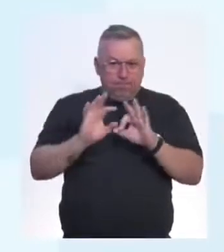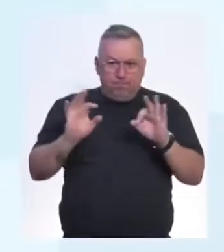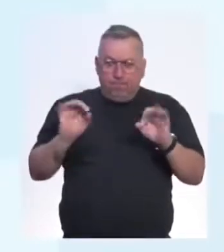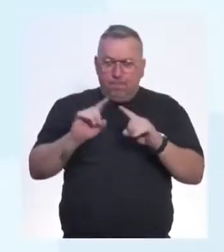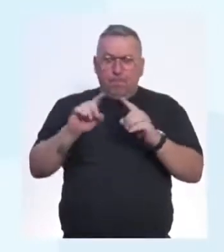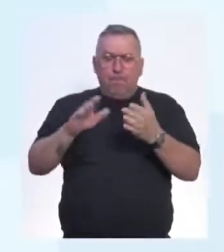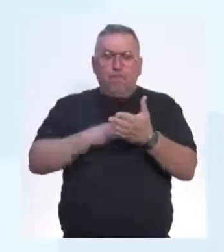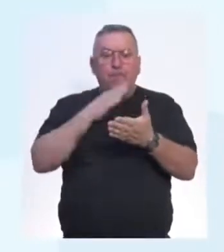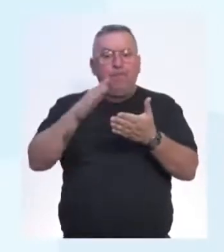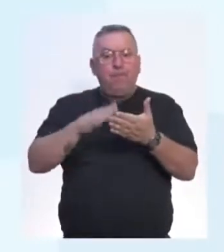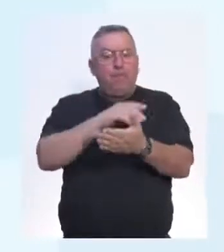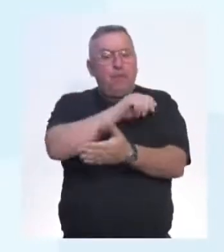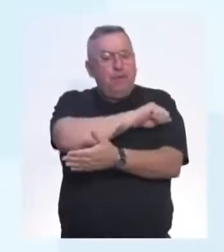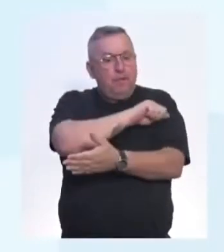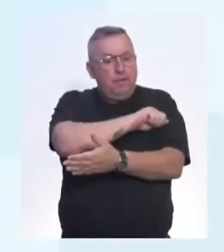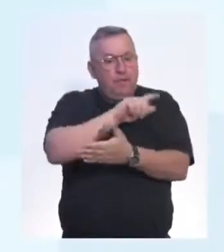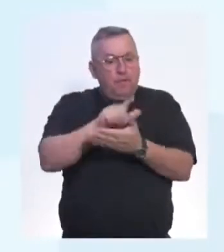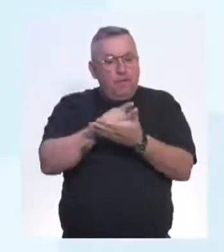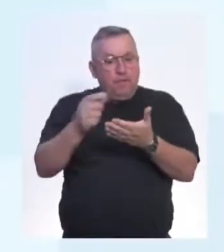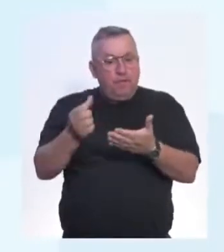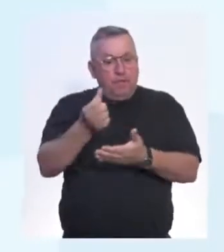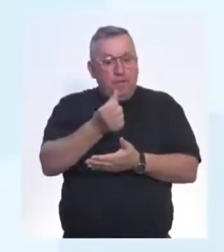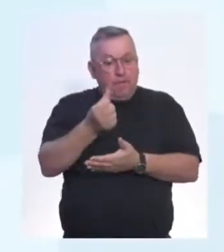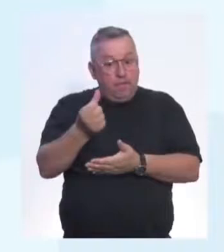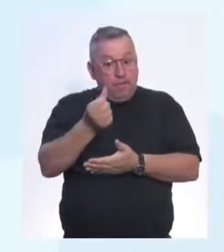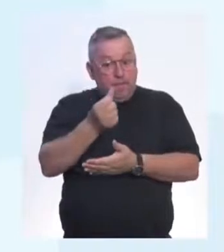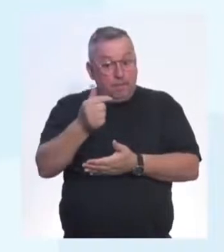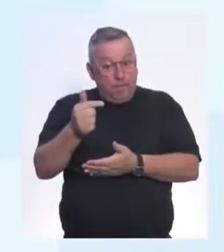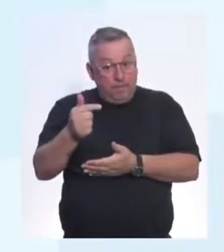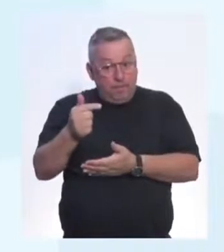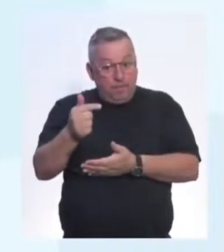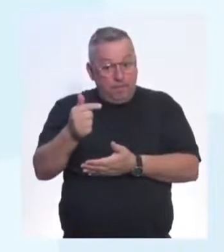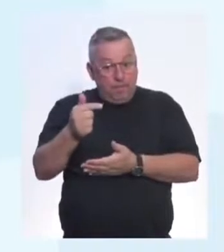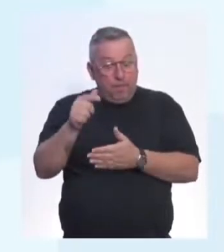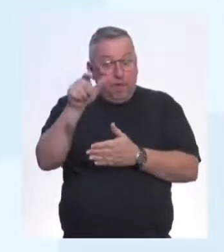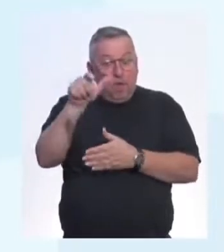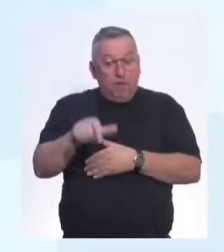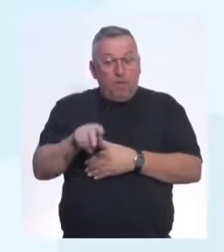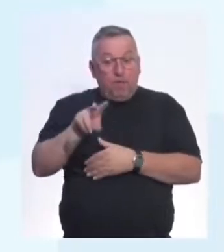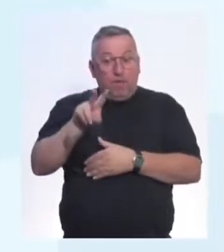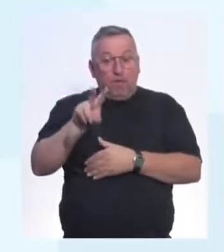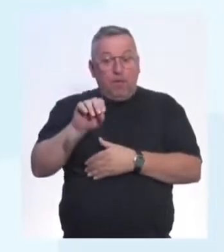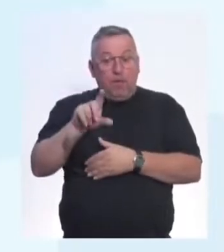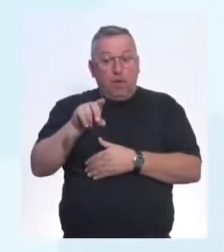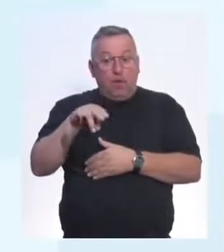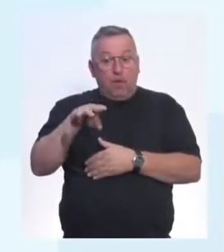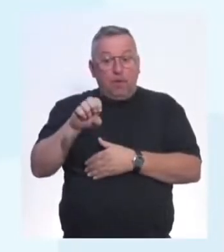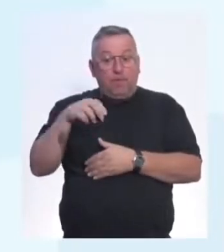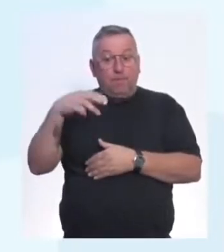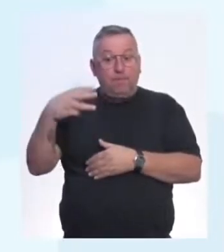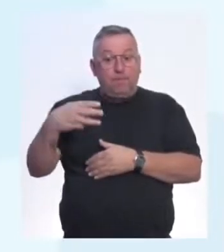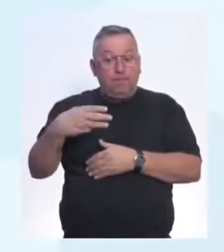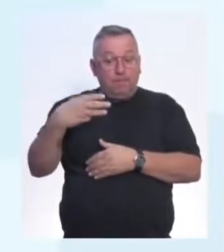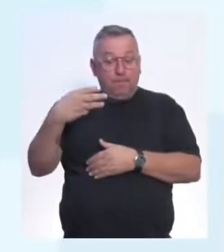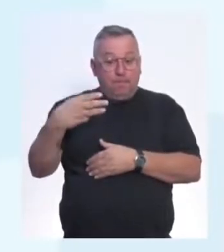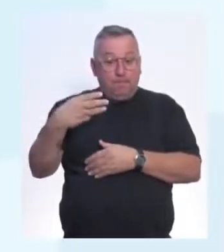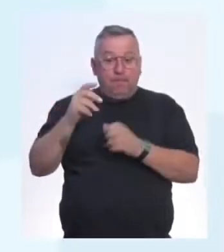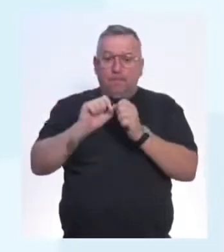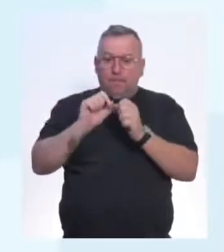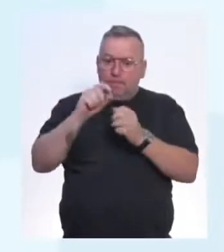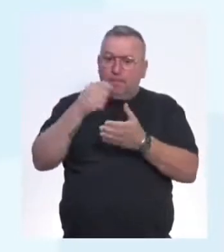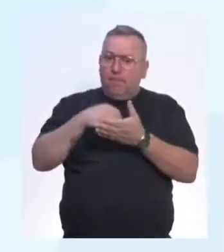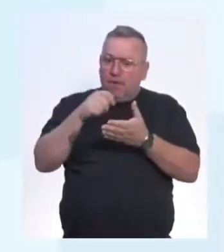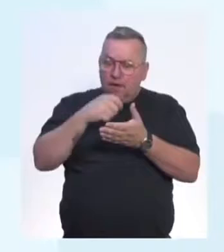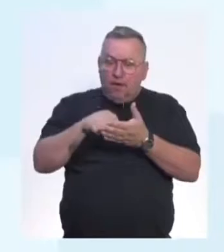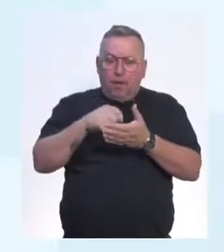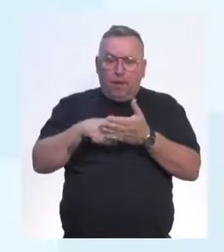caderno do aluno, na página 66, 67, no volume 3. Você não tiver o caderno, não tem problema. Faça as suas anotações